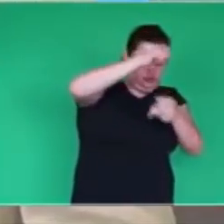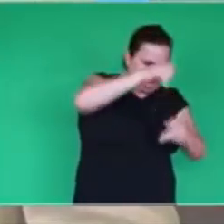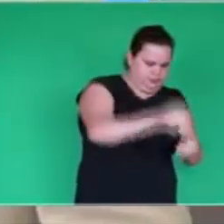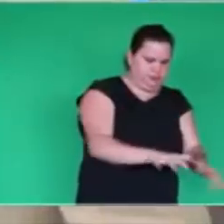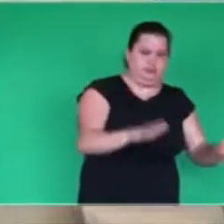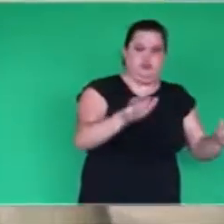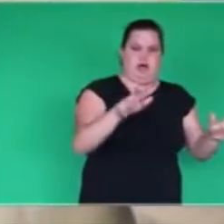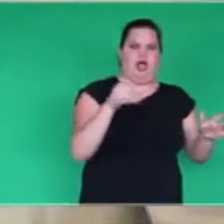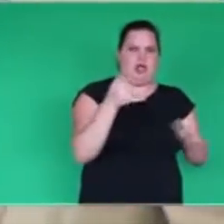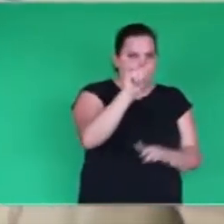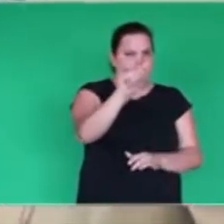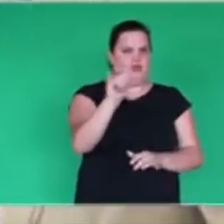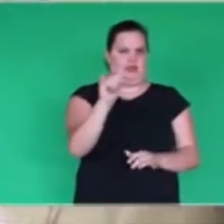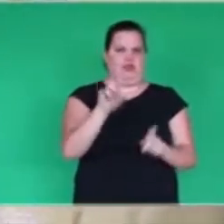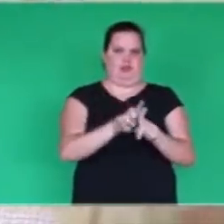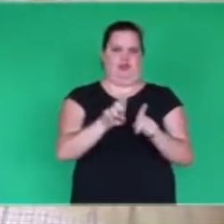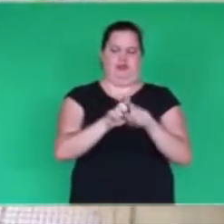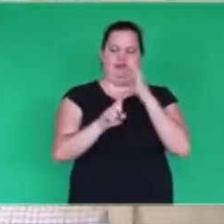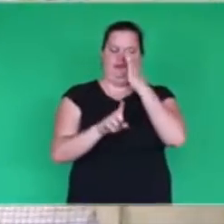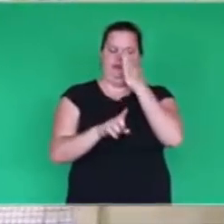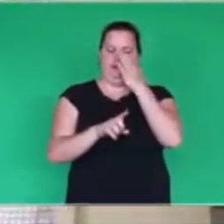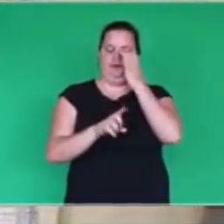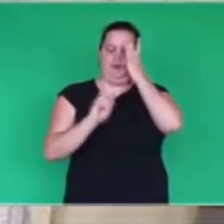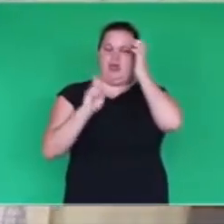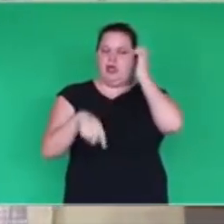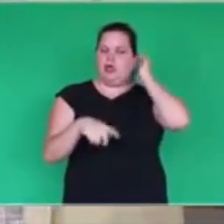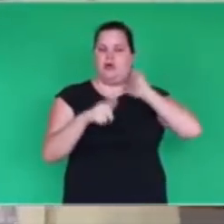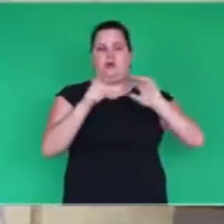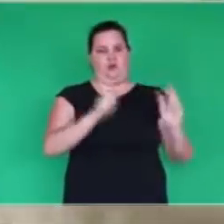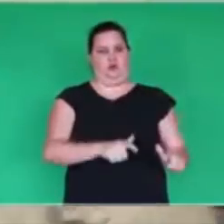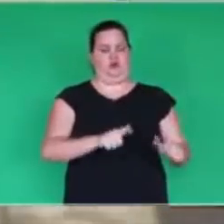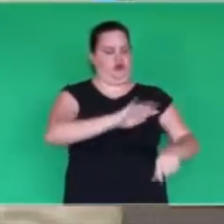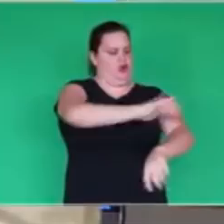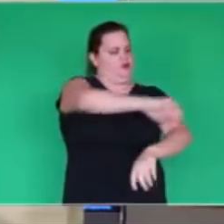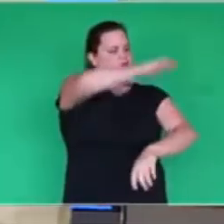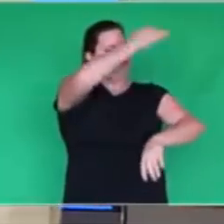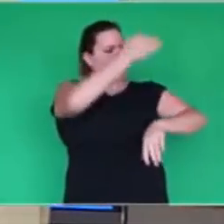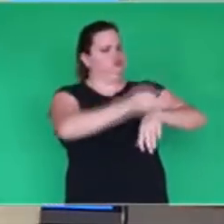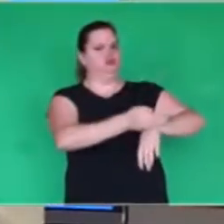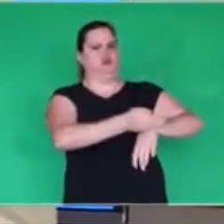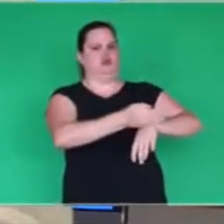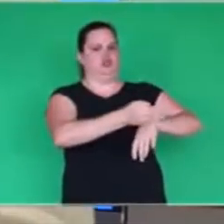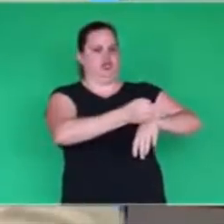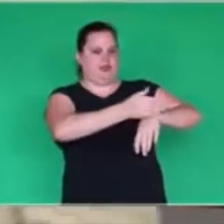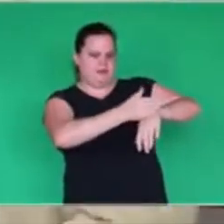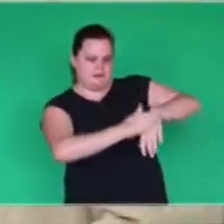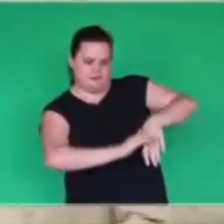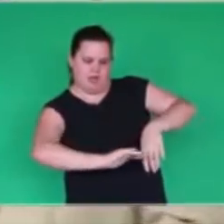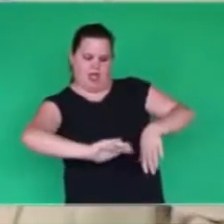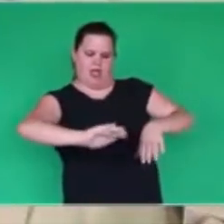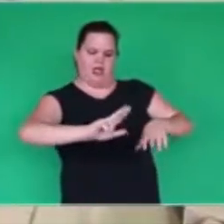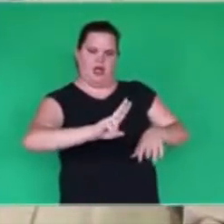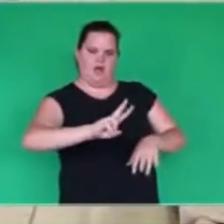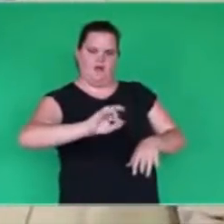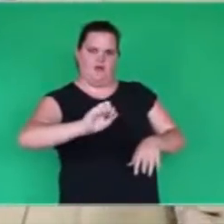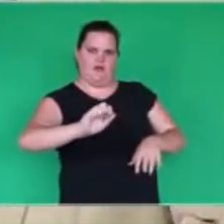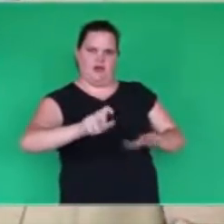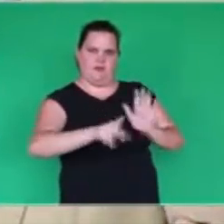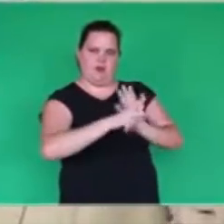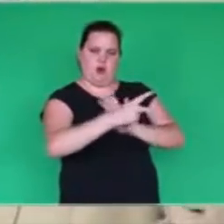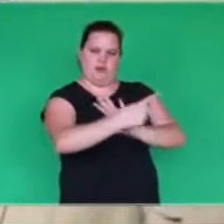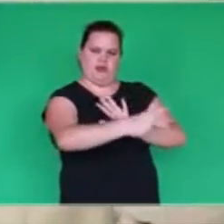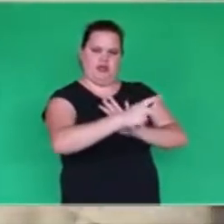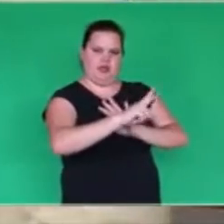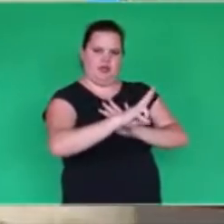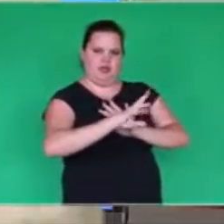fortaleza de Saul. Ar é o lugar, é esse monte. Aqui é um vale, é o vale de Josafá, ou